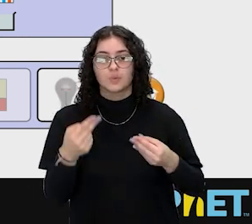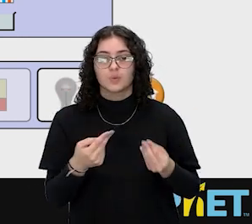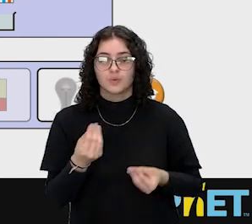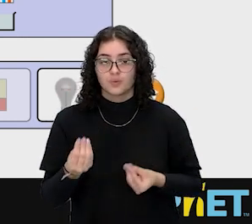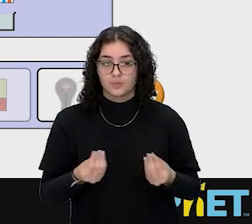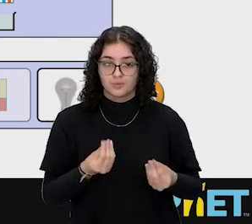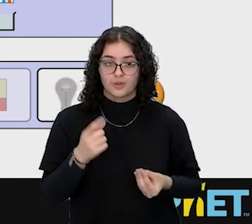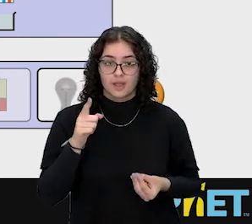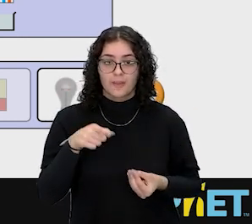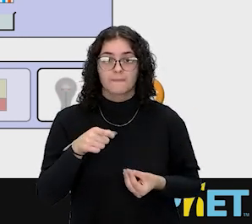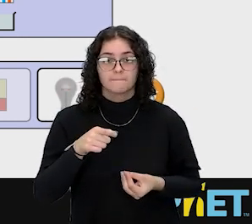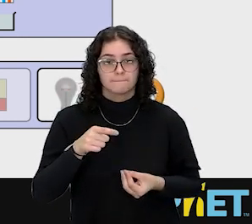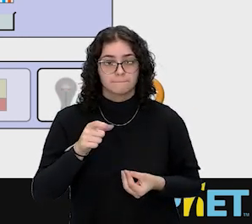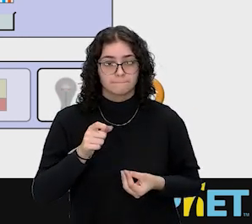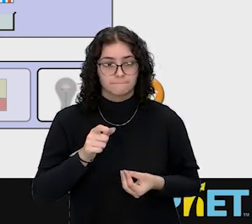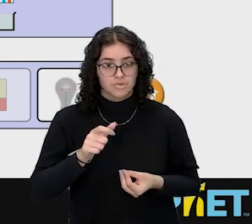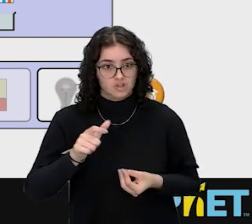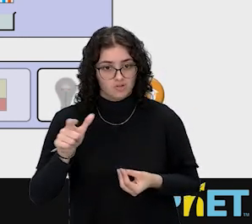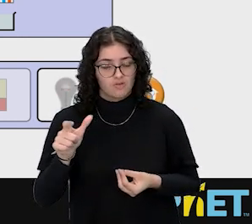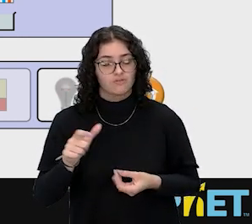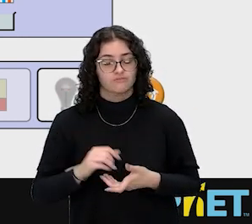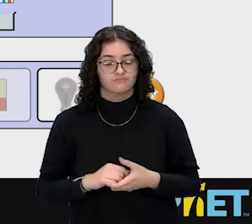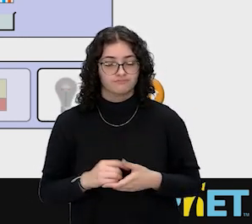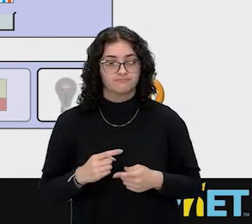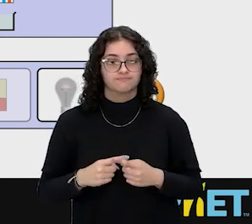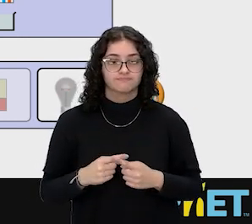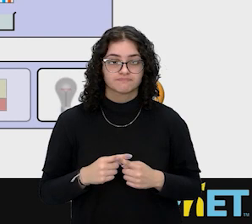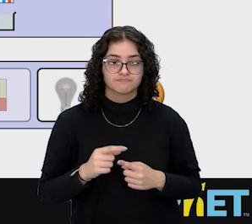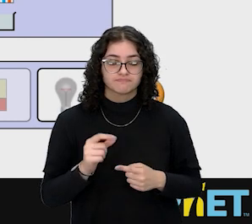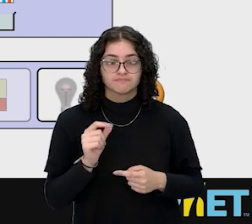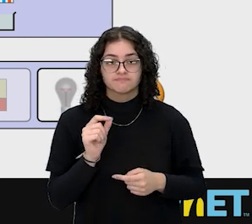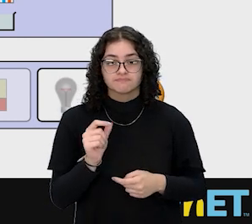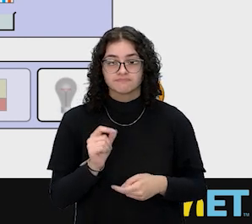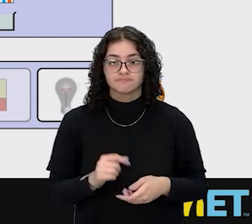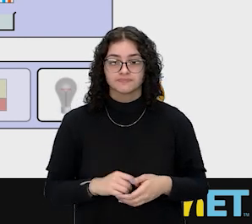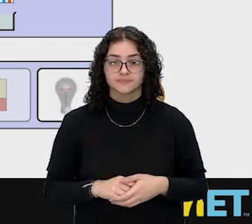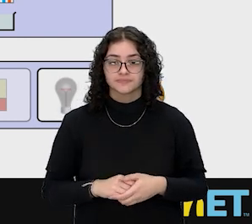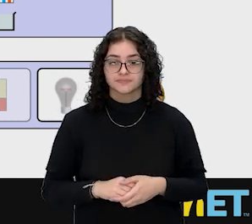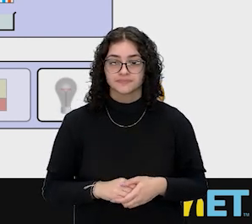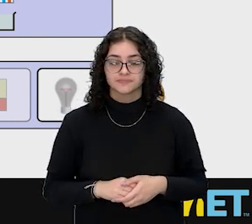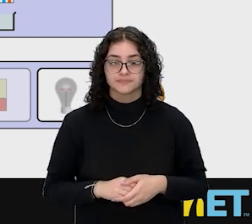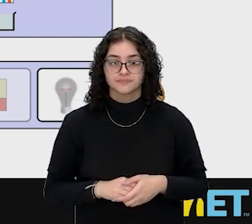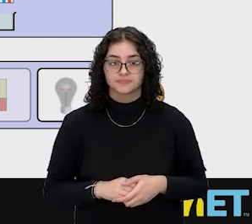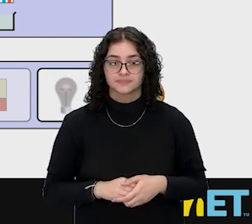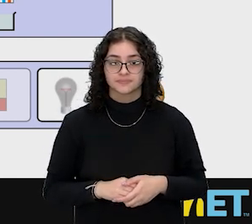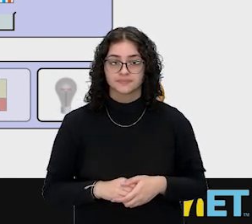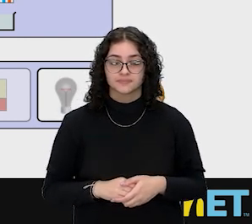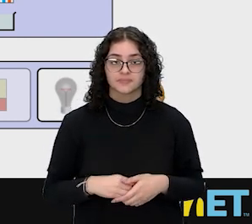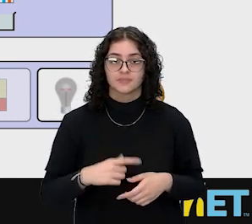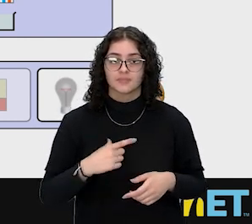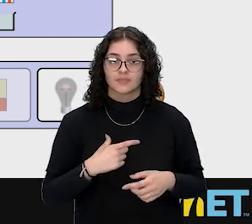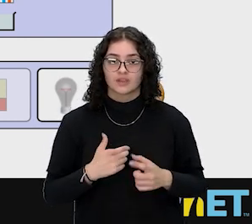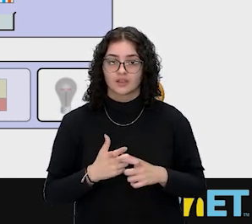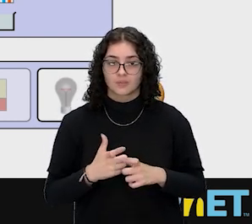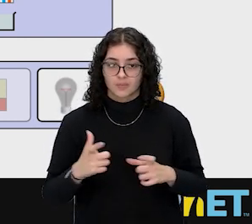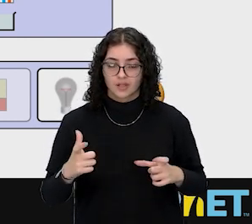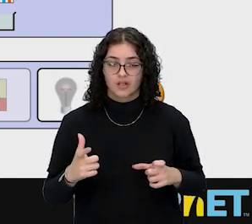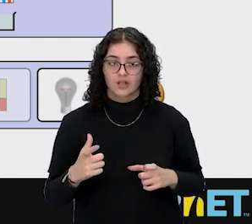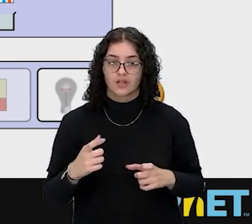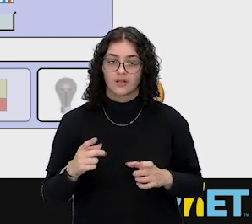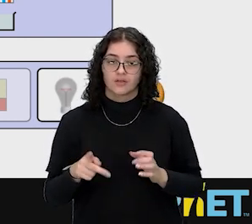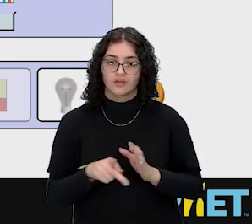condutividade, ela é muito maior, tá certo? Justamente porque a gente tem uma maior quantidade de